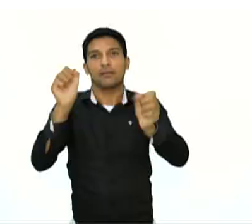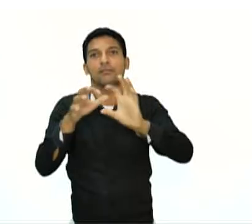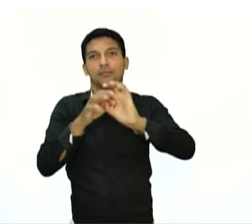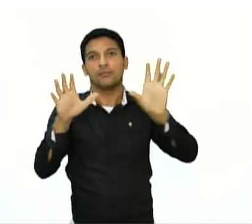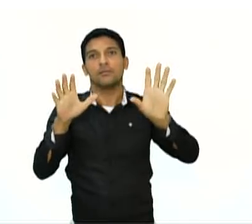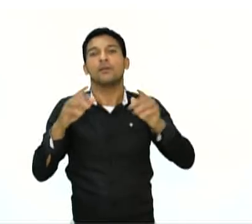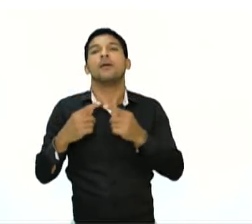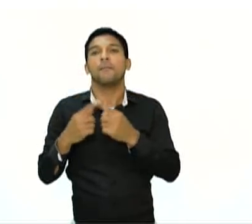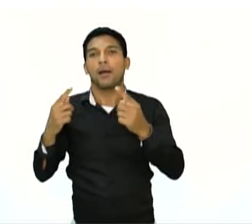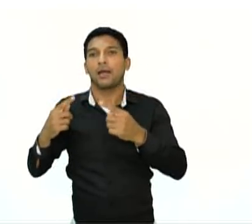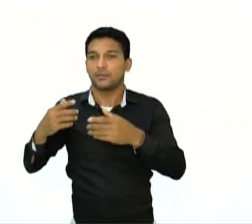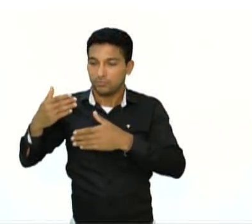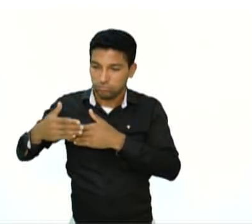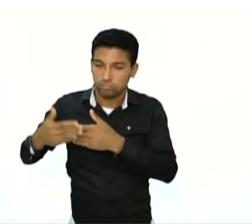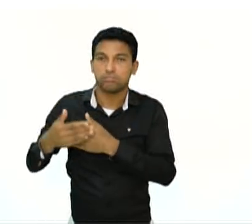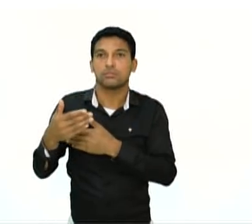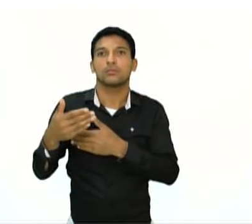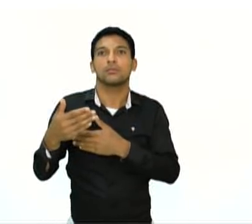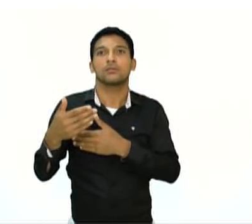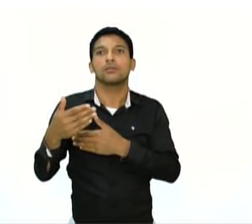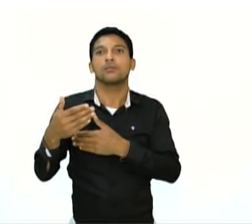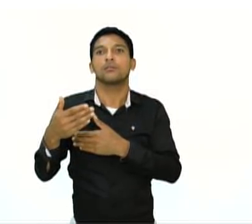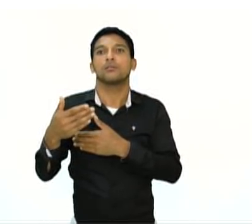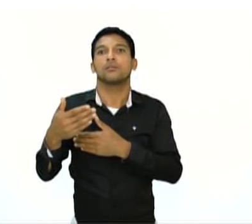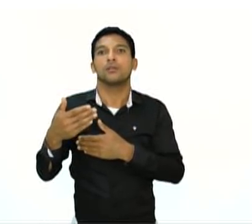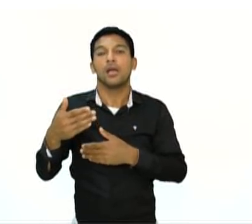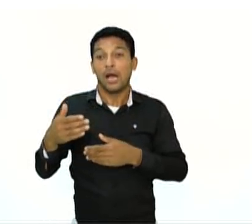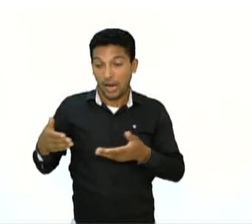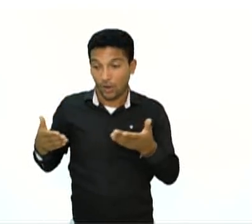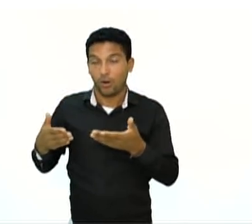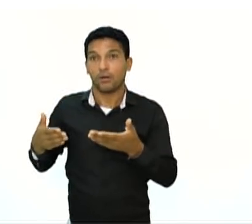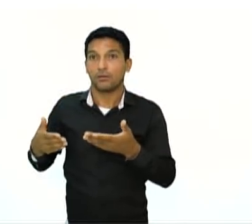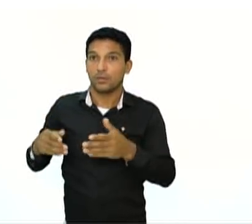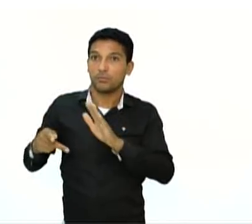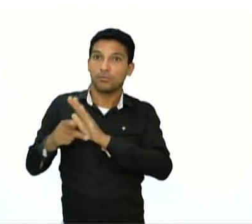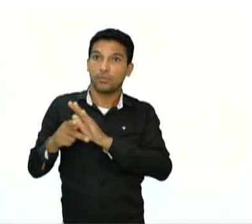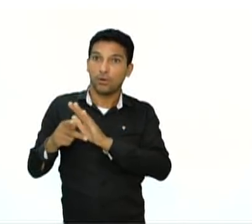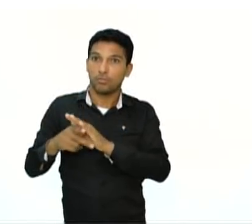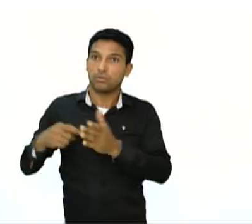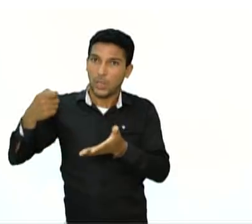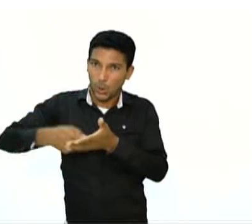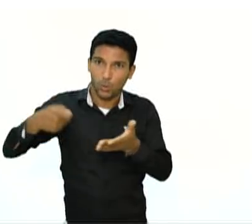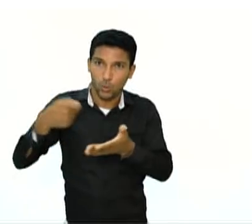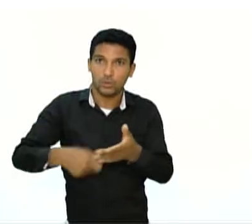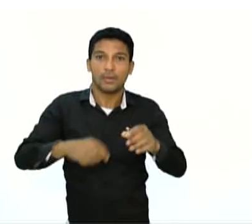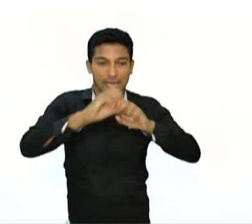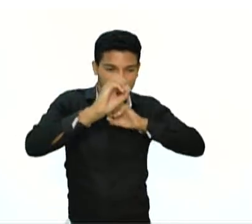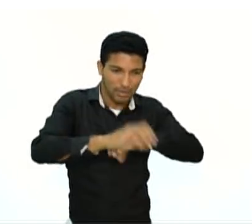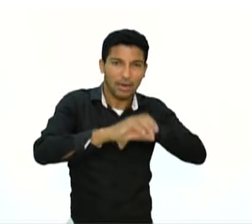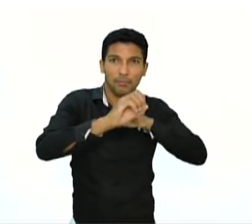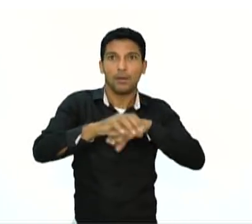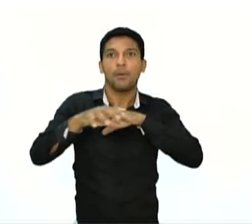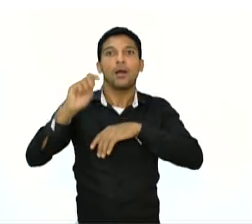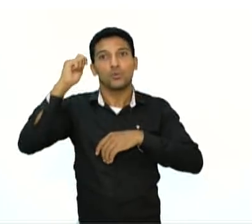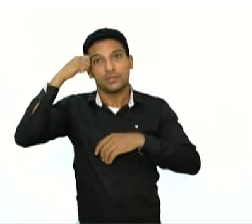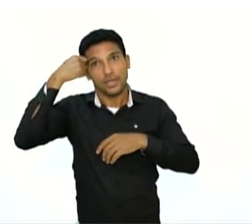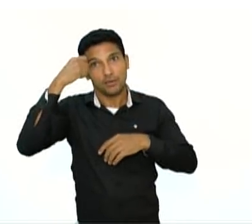de uma coisa que nós já estudamos em aula anterior, que apesar dessa liberdade,